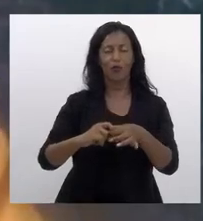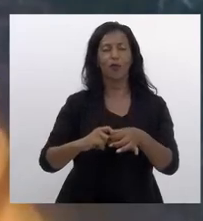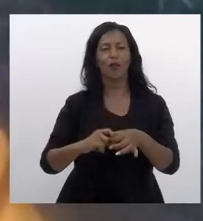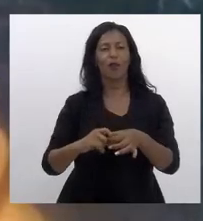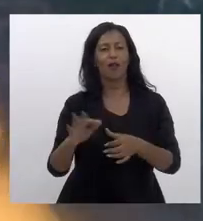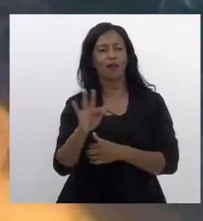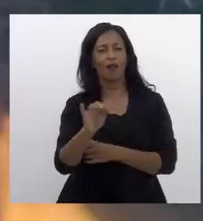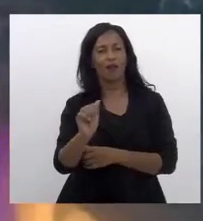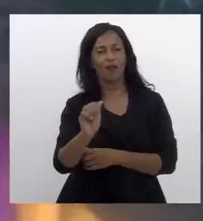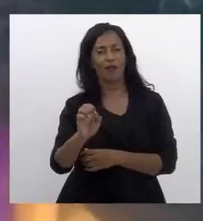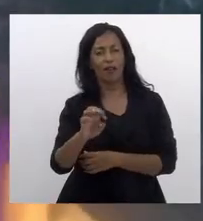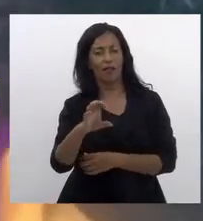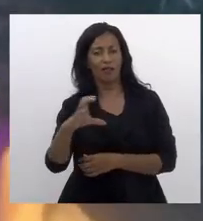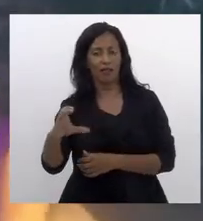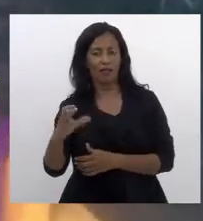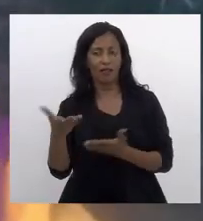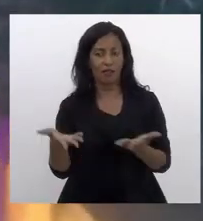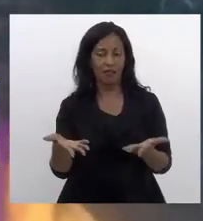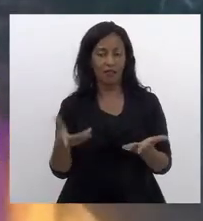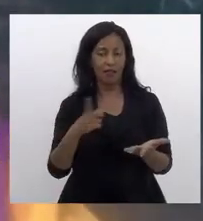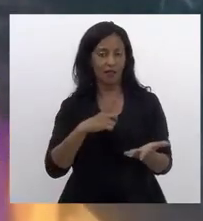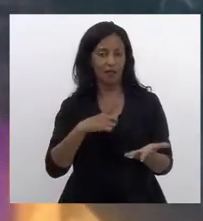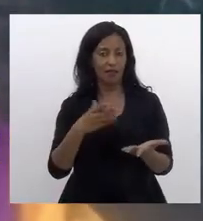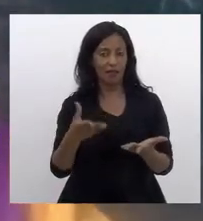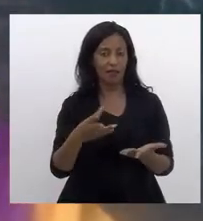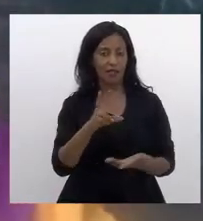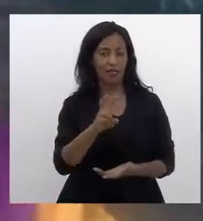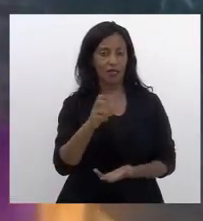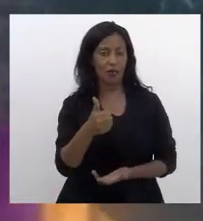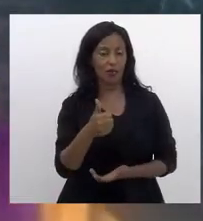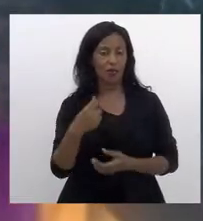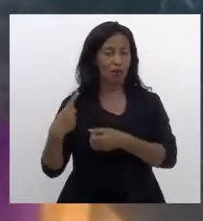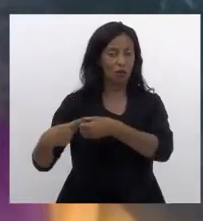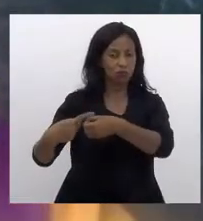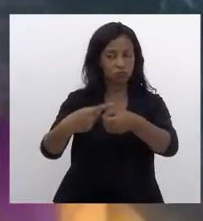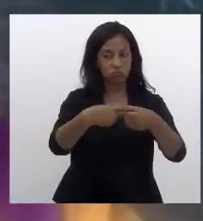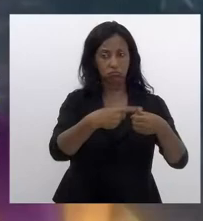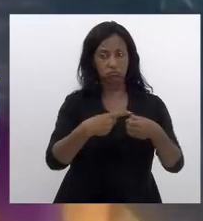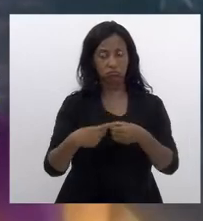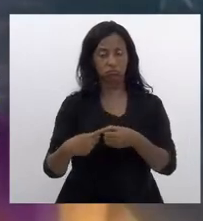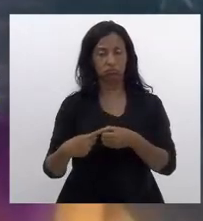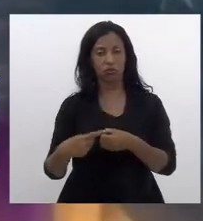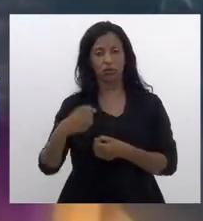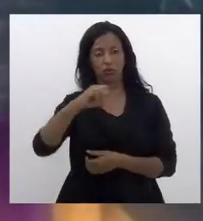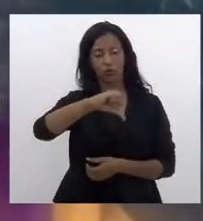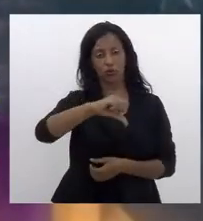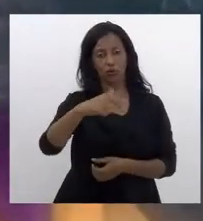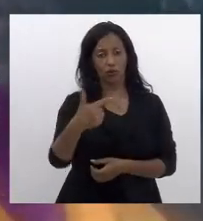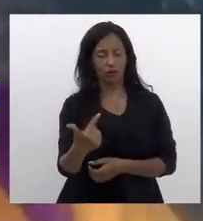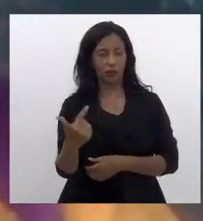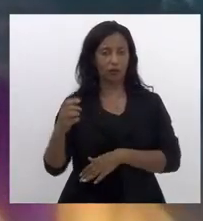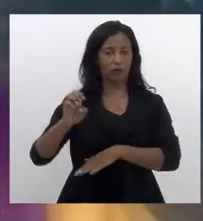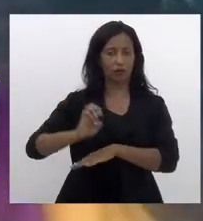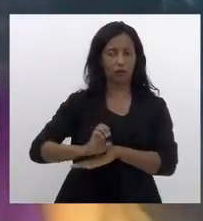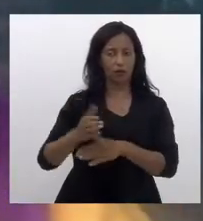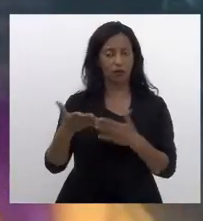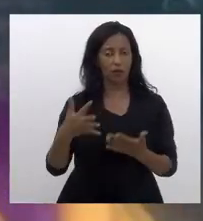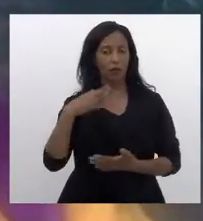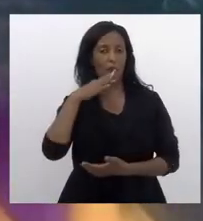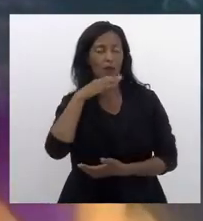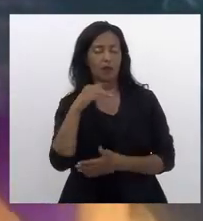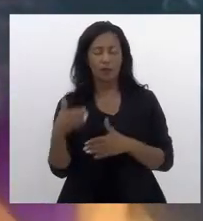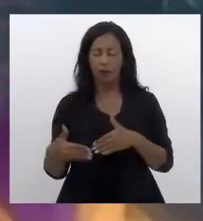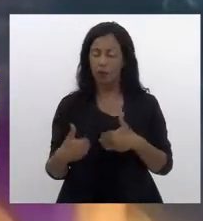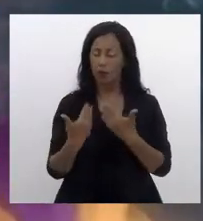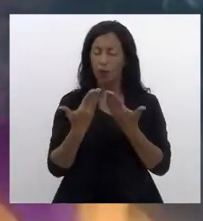da FAETEC, que existem, né, em 51 municípios, nos 92 do nosso estado. Então, percebo o quanto